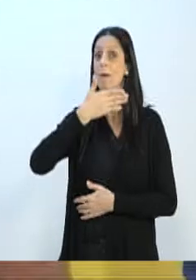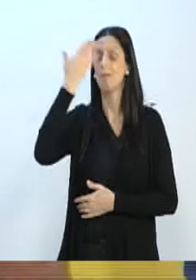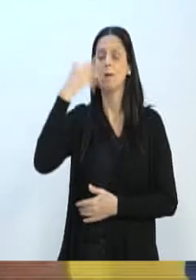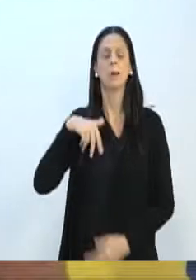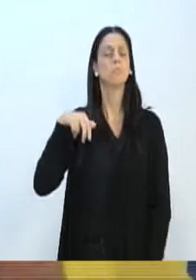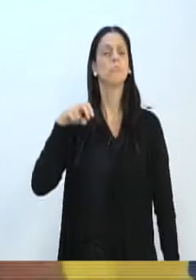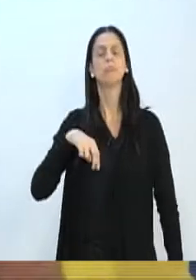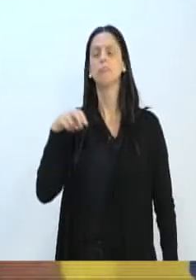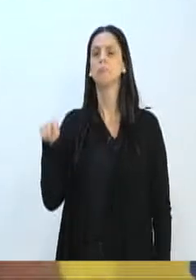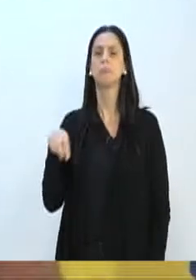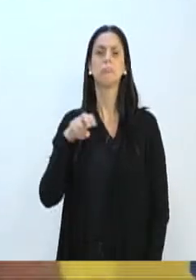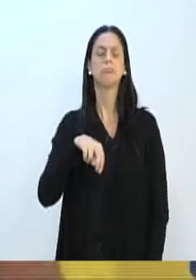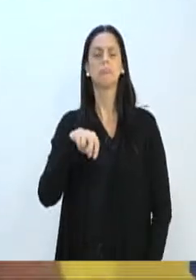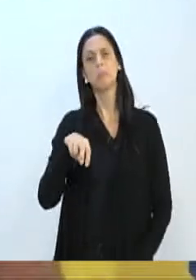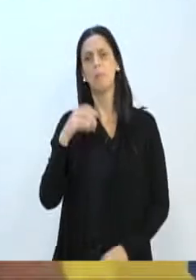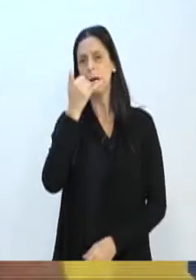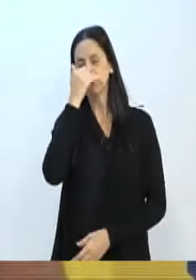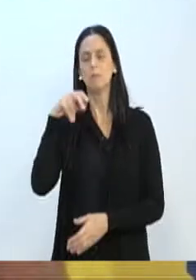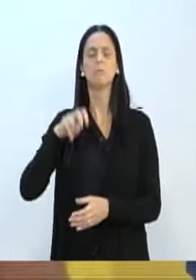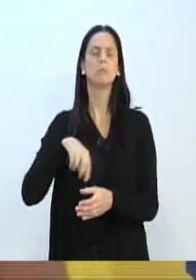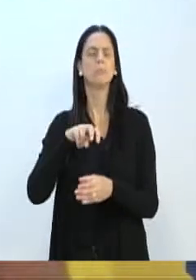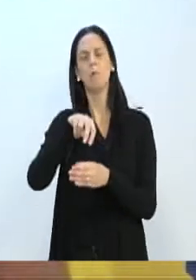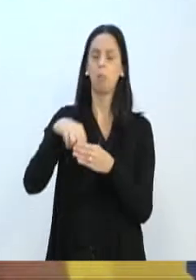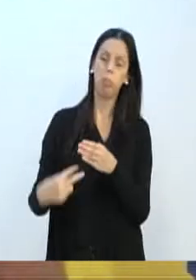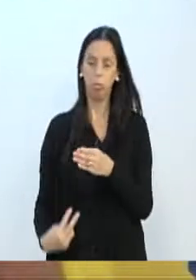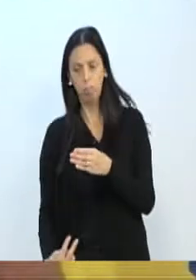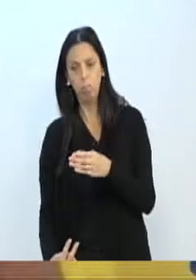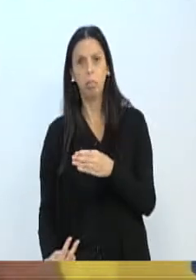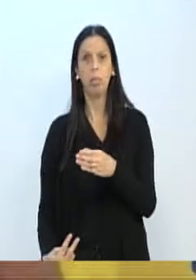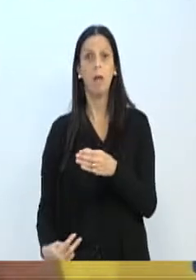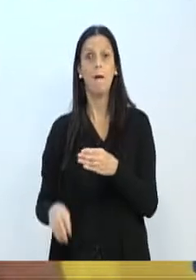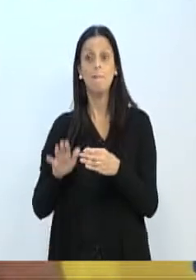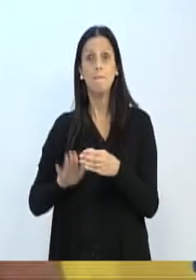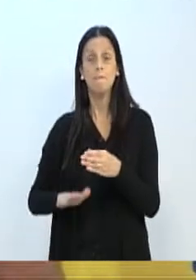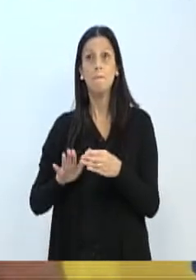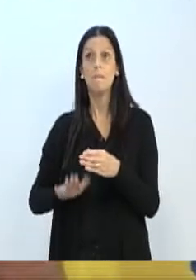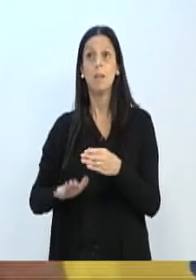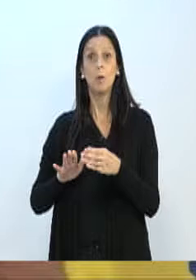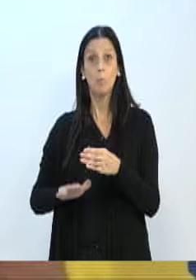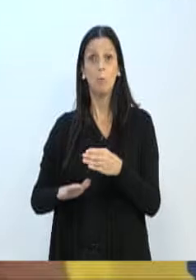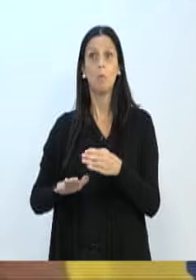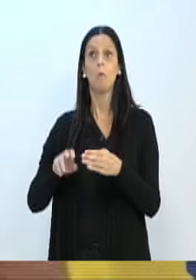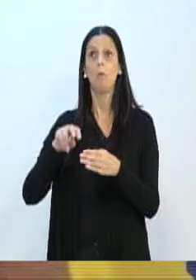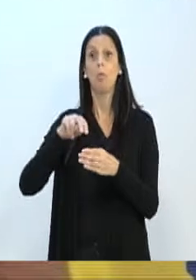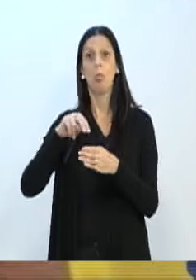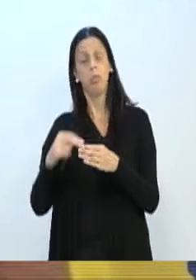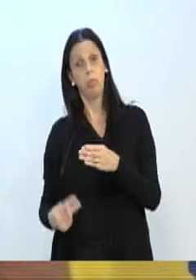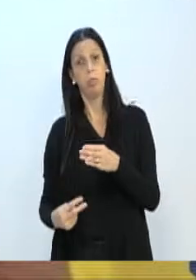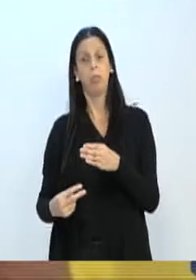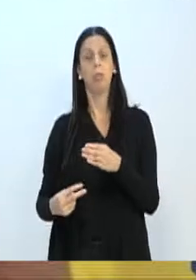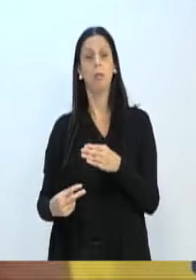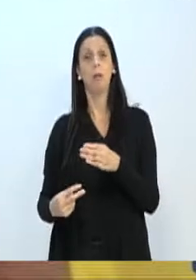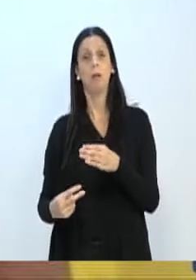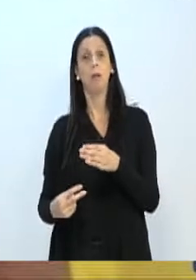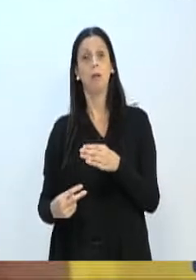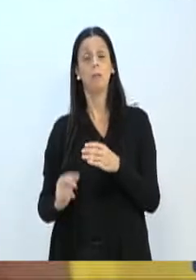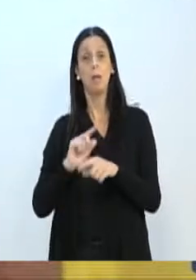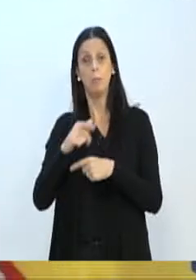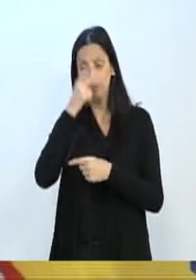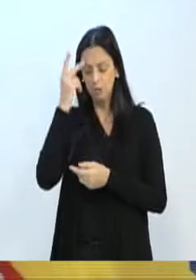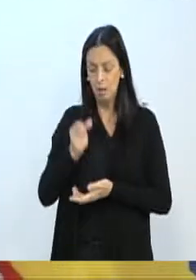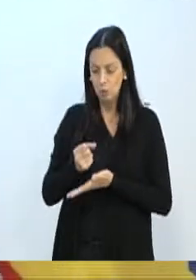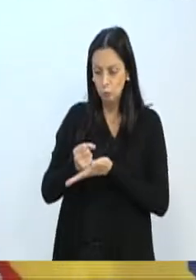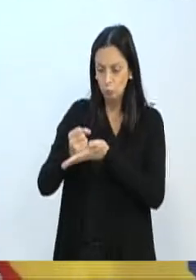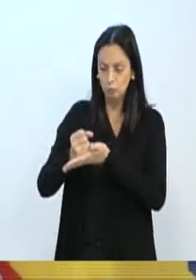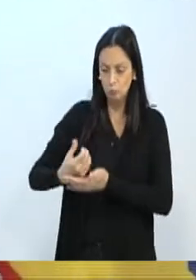num buraco desse tamanho e acabou ficando 3-4 anos com dificuldade, teve que botar pino, teve